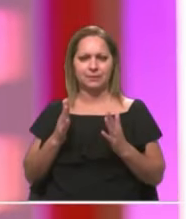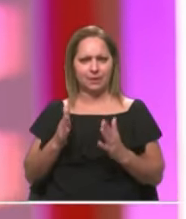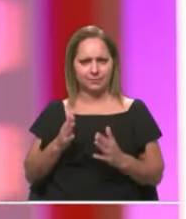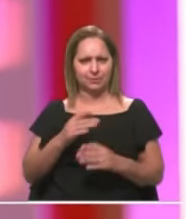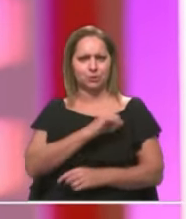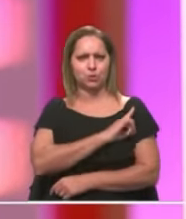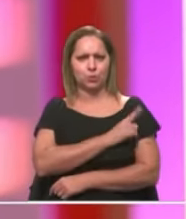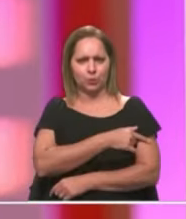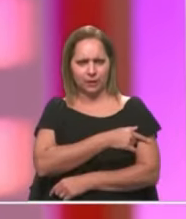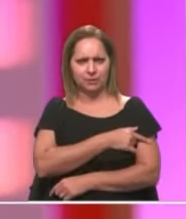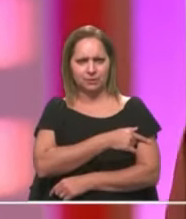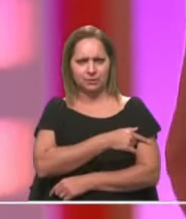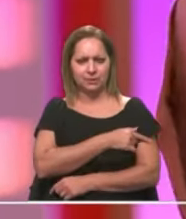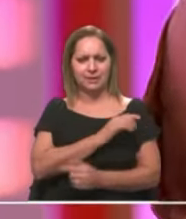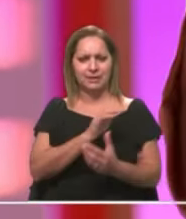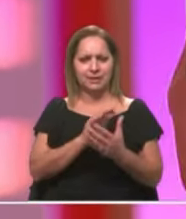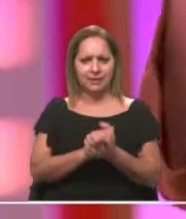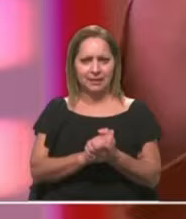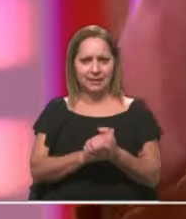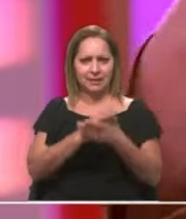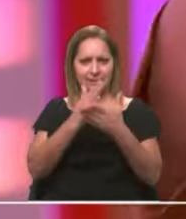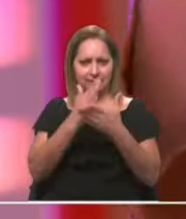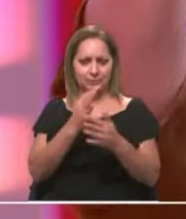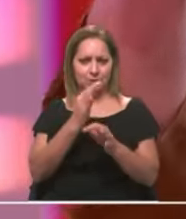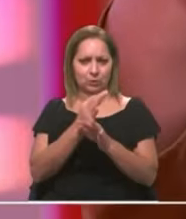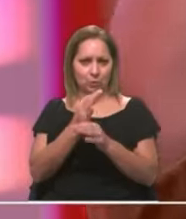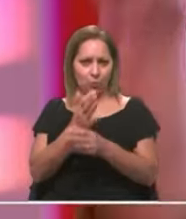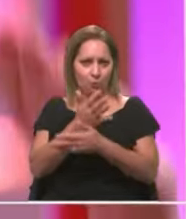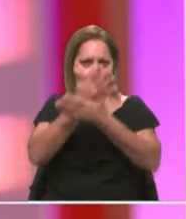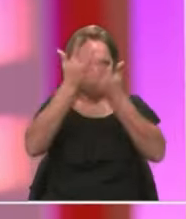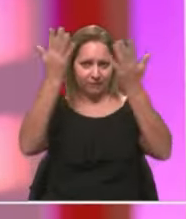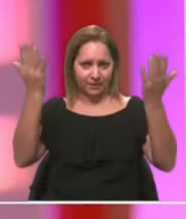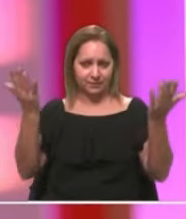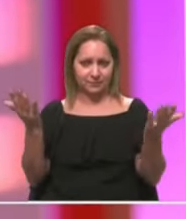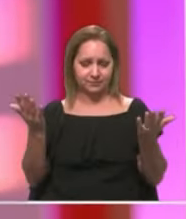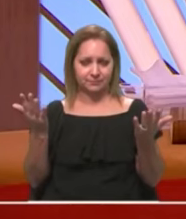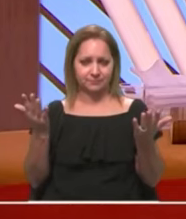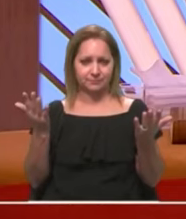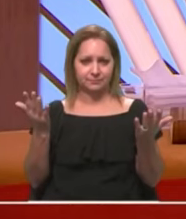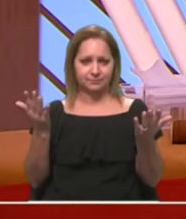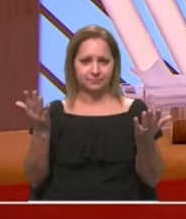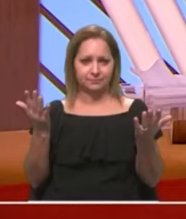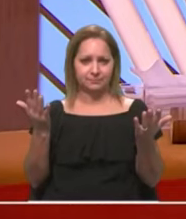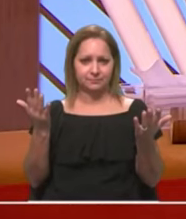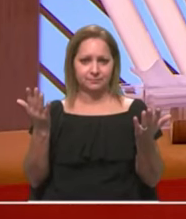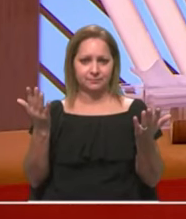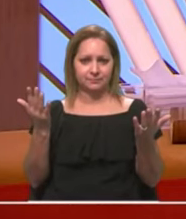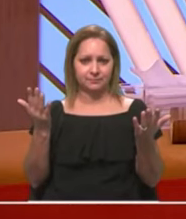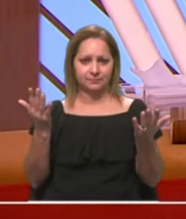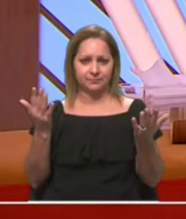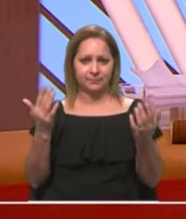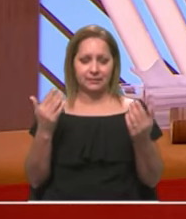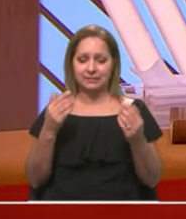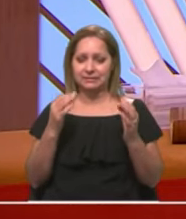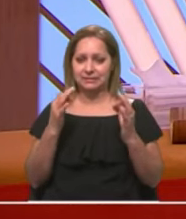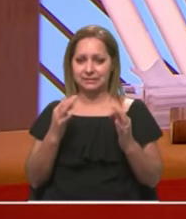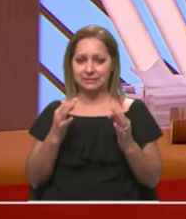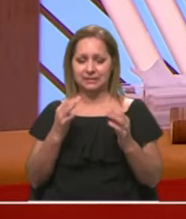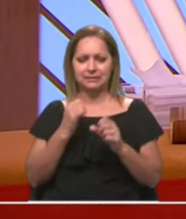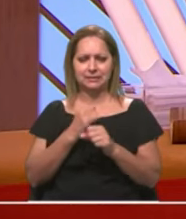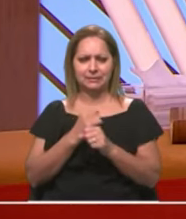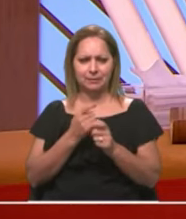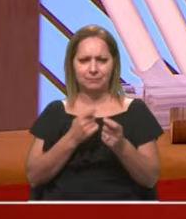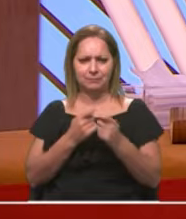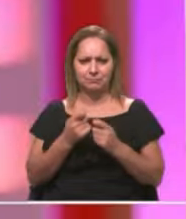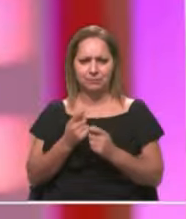coragem depois de um casamento ou festa, portanto, pelo que percebo, foi uma festa... com certeza, deu trabalho a fazer e a preparar, e depois de